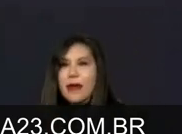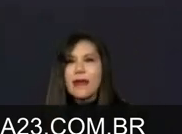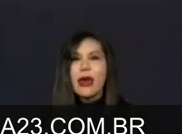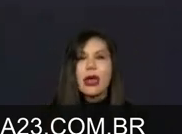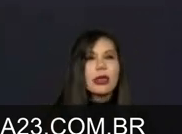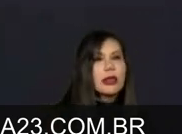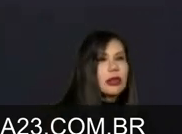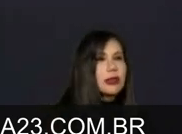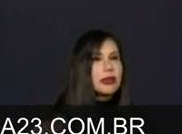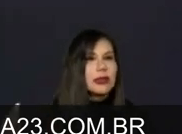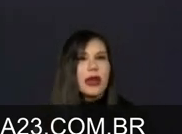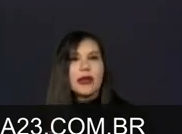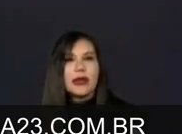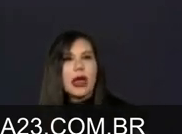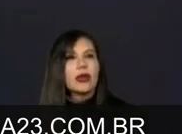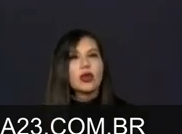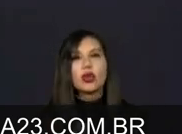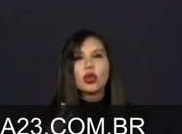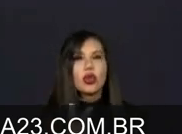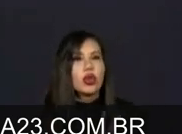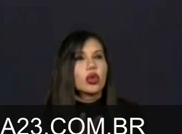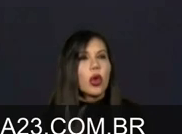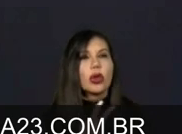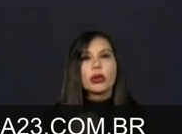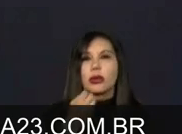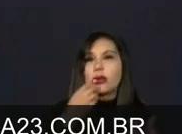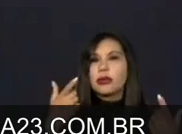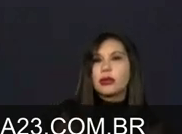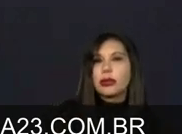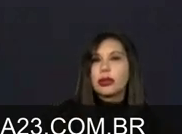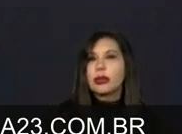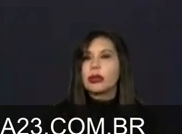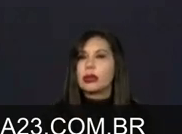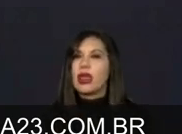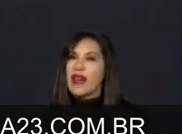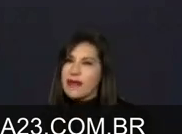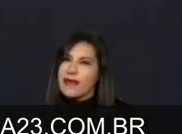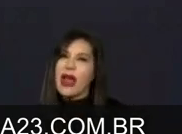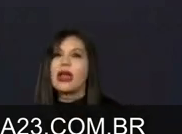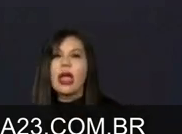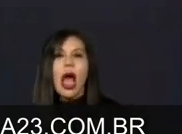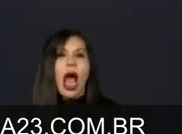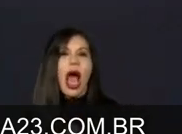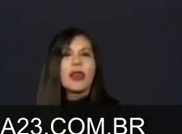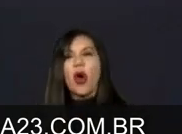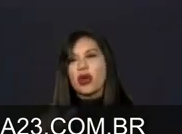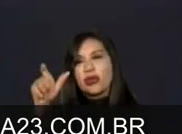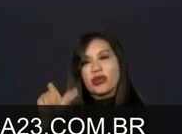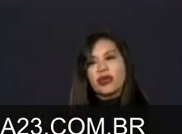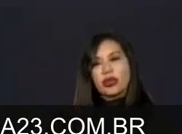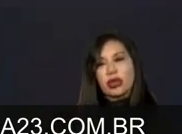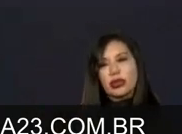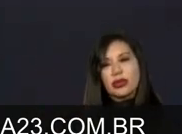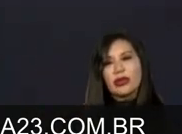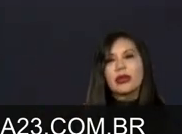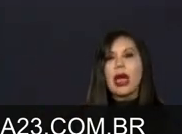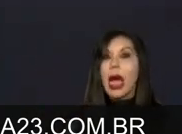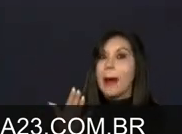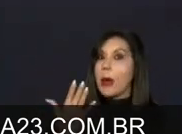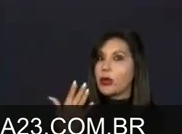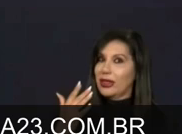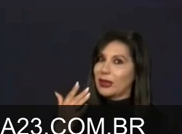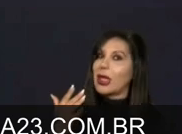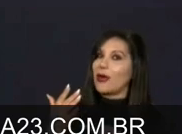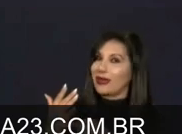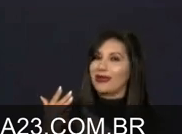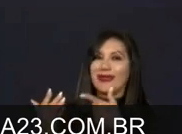jogadas plásticas no aro dos dois lados da quadra, jogadas de raça também. Adoro a personalidade dele. Mãozinha quer tirar o